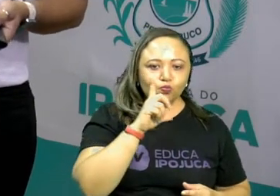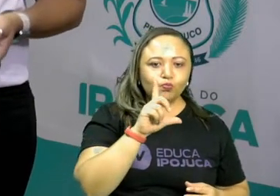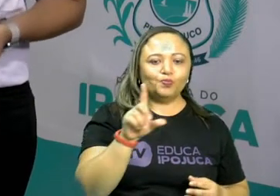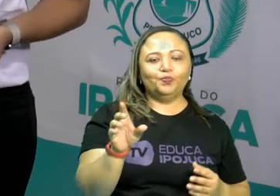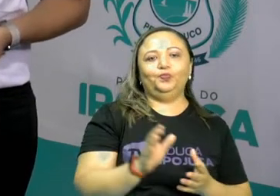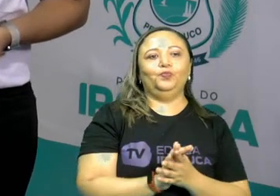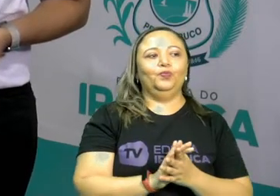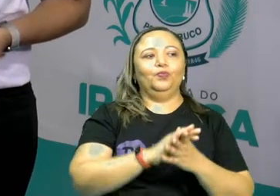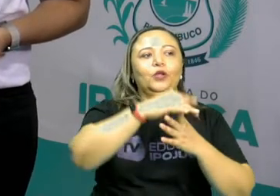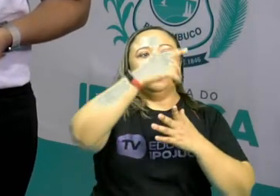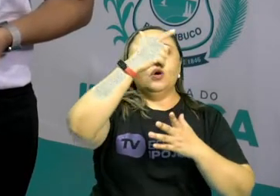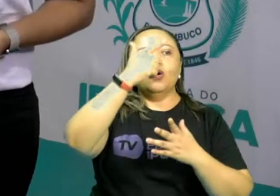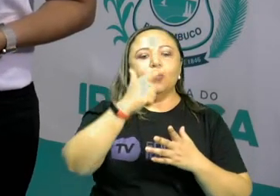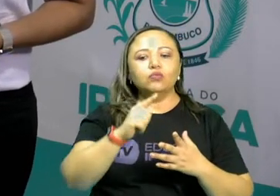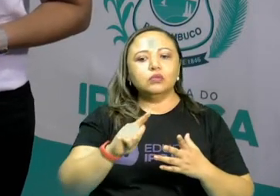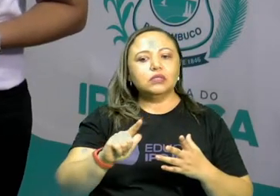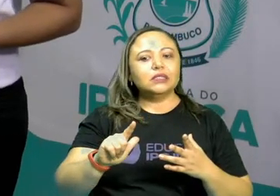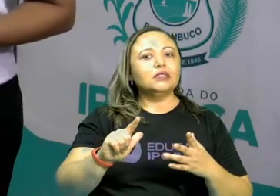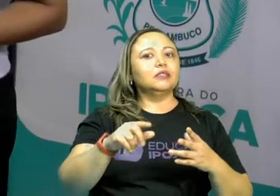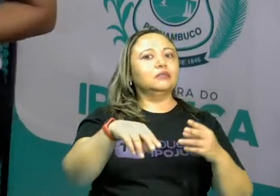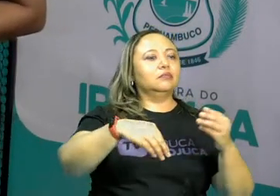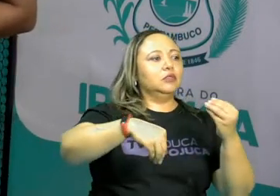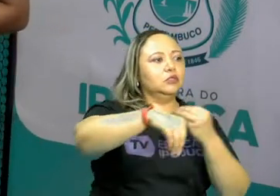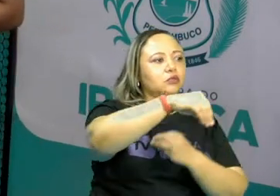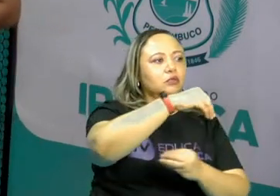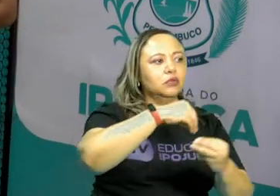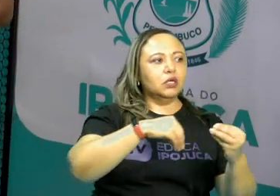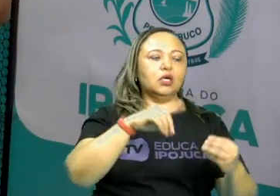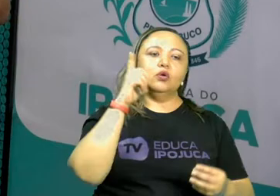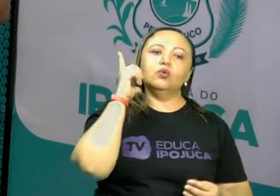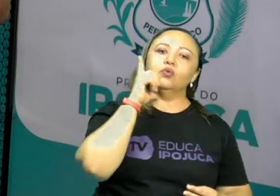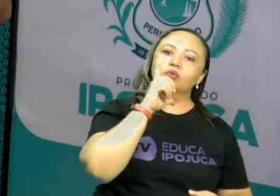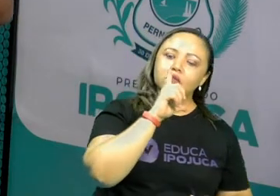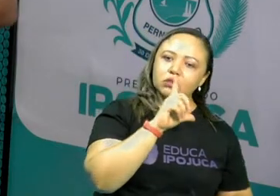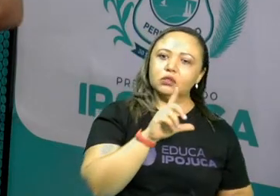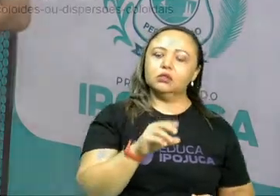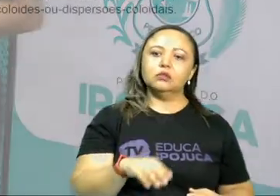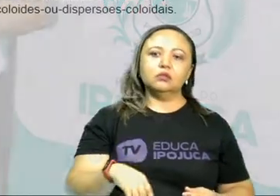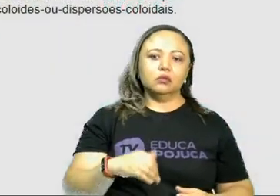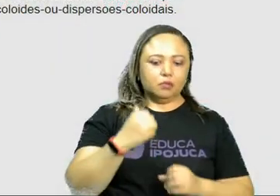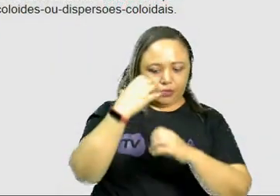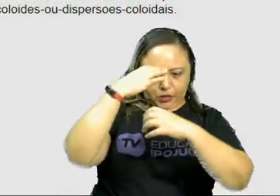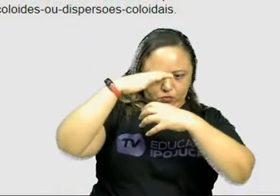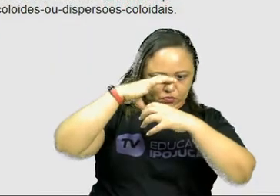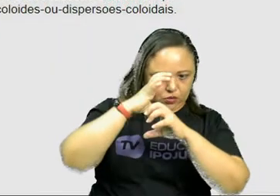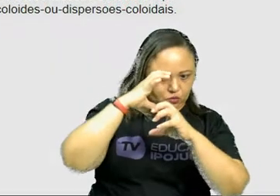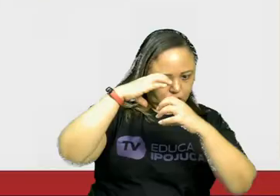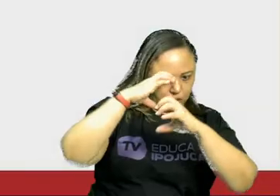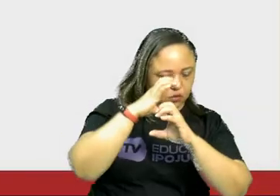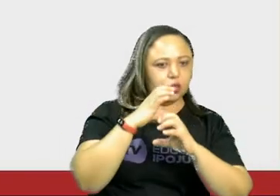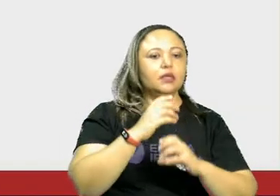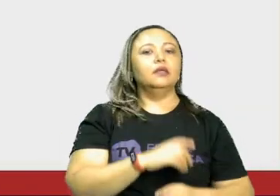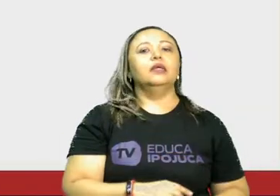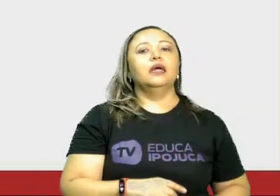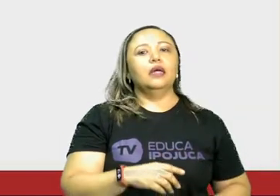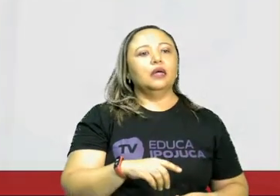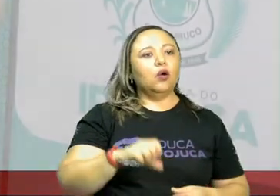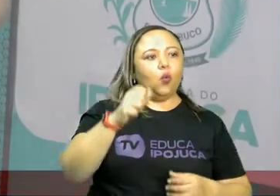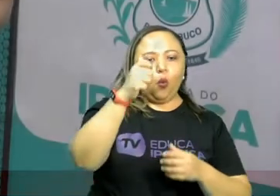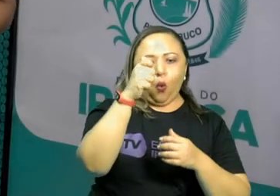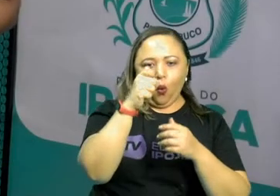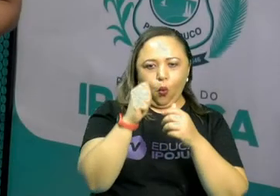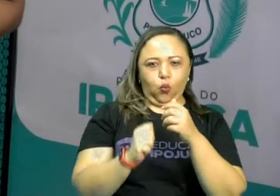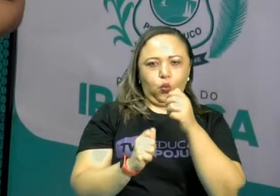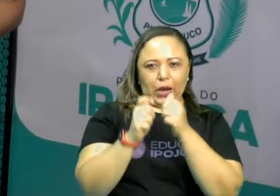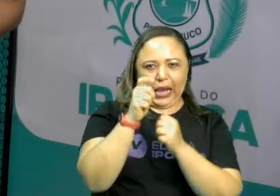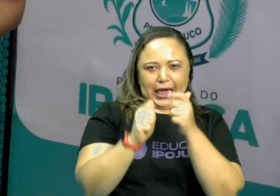identificar as partes delas através de um microscópio, como é o caso do leite e do sangue.